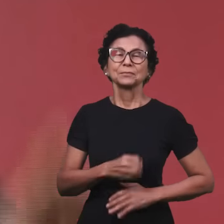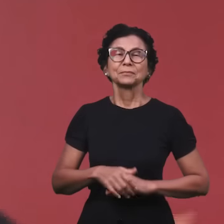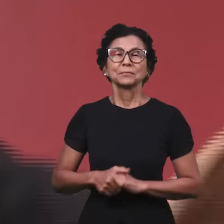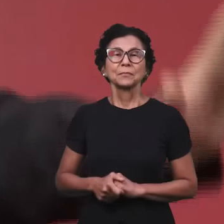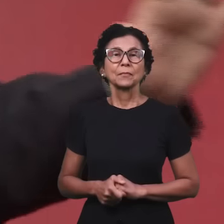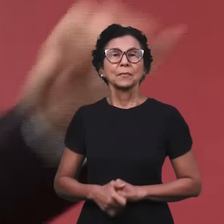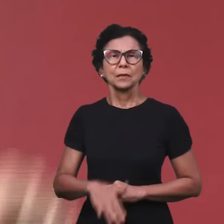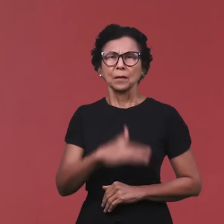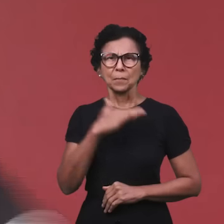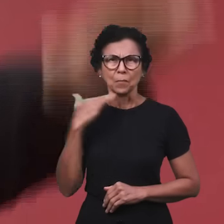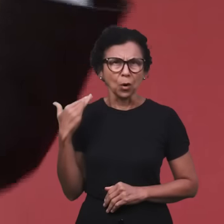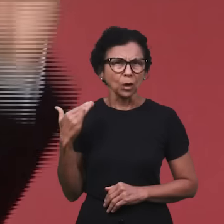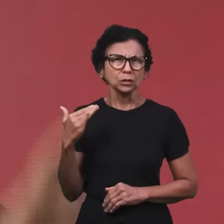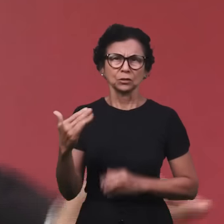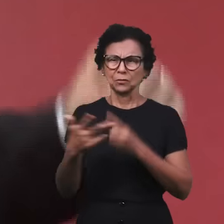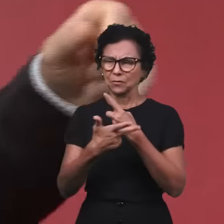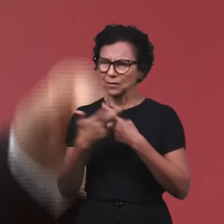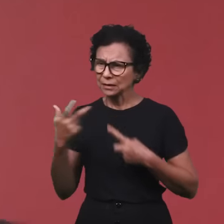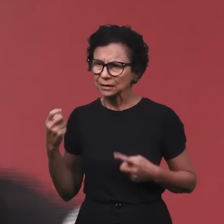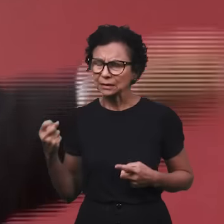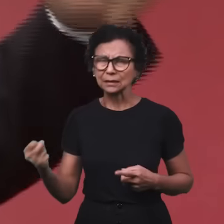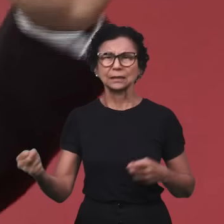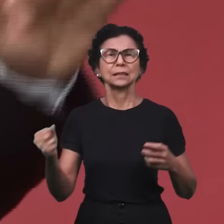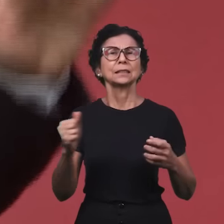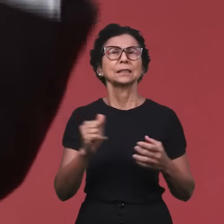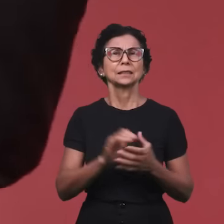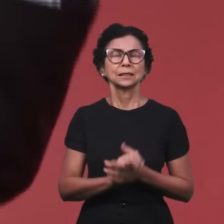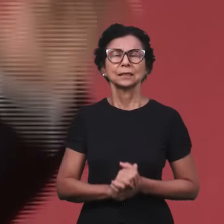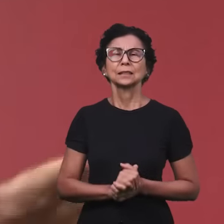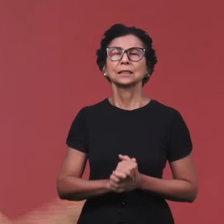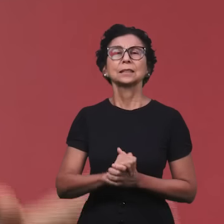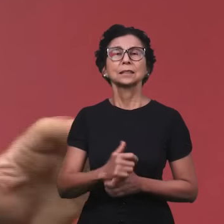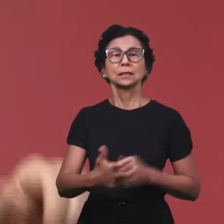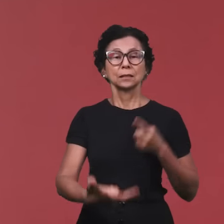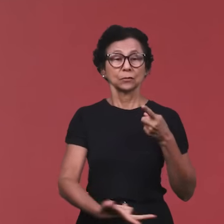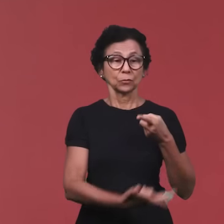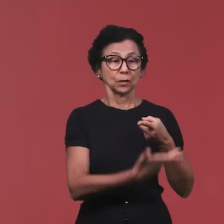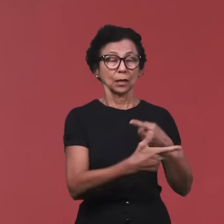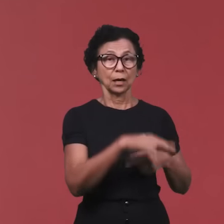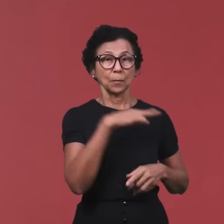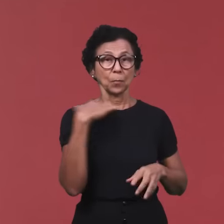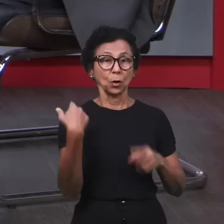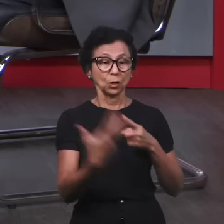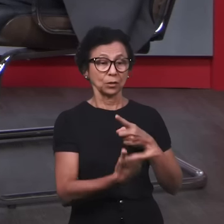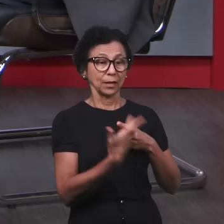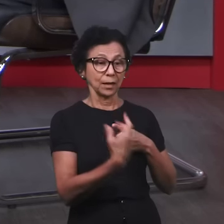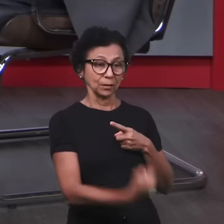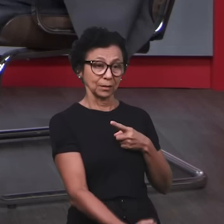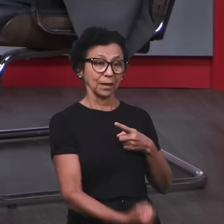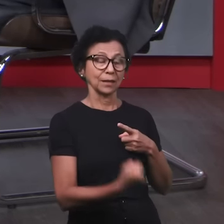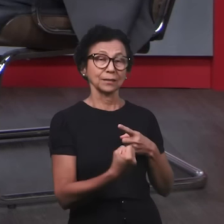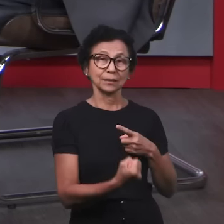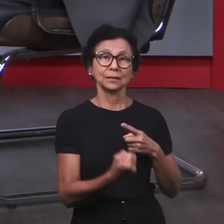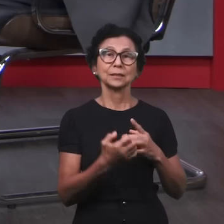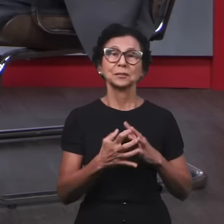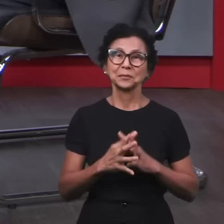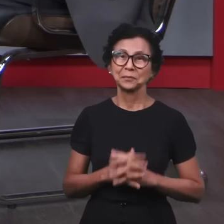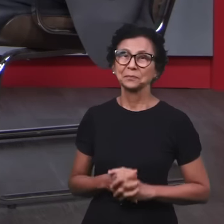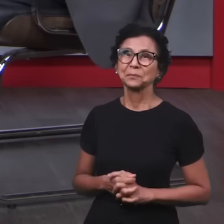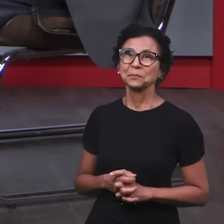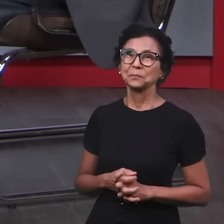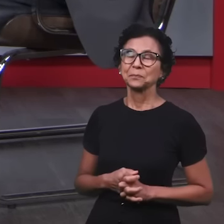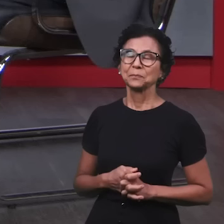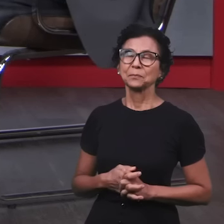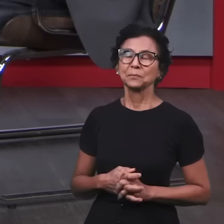a morte foi vencida, exatamente. A morte foi derrotada, a vida ganhou da morte. Quando Paulo diz, quando isso que